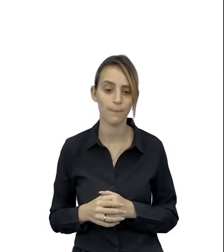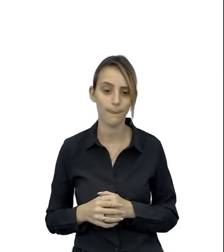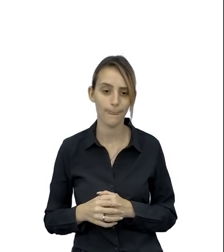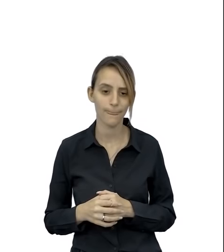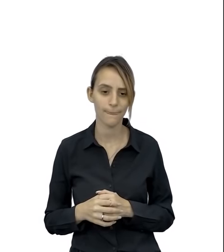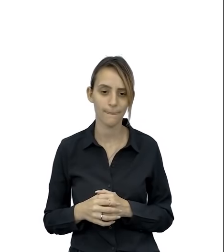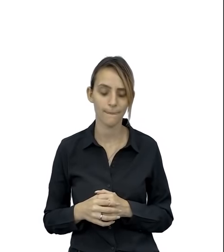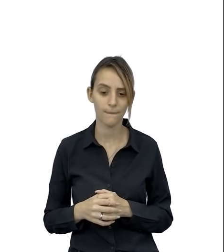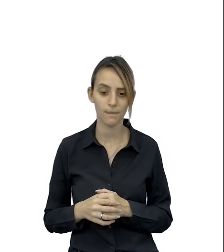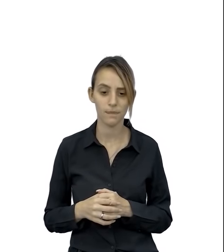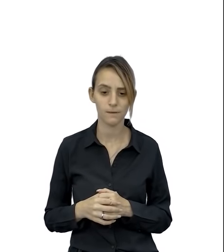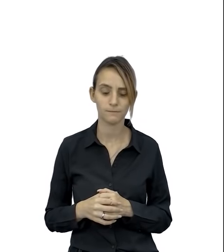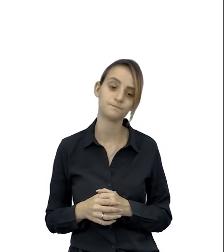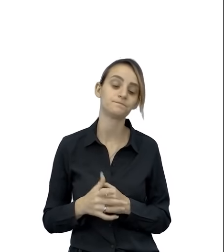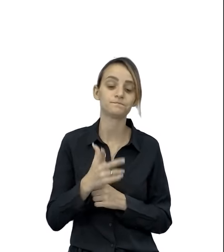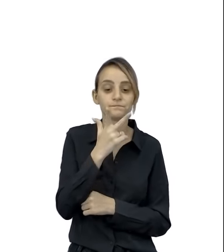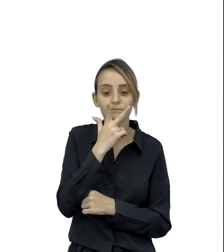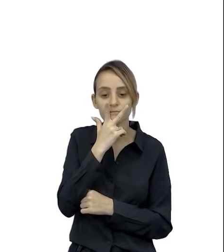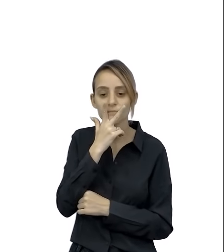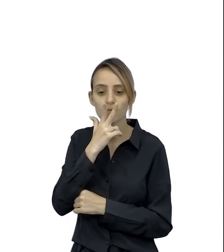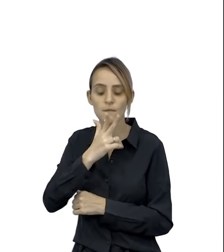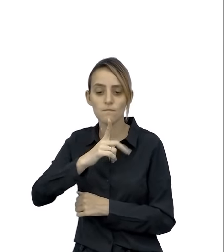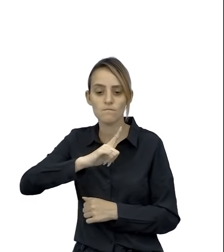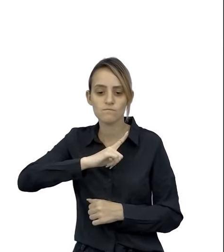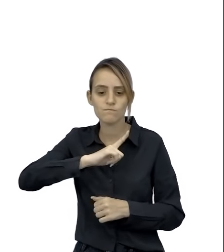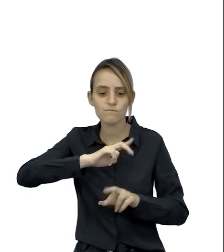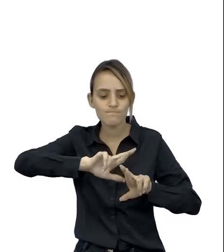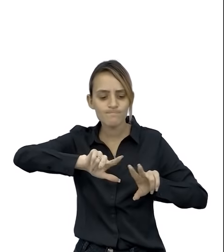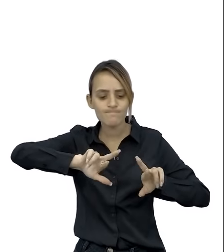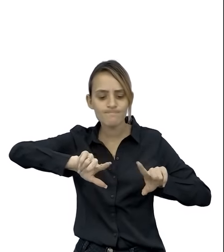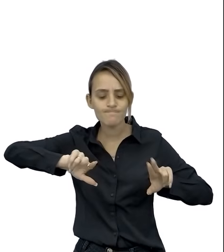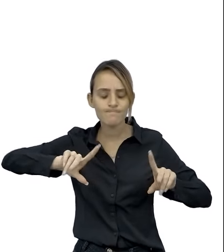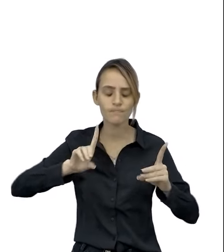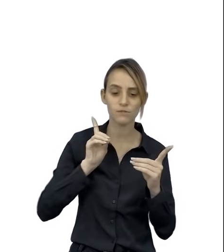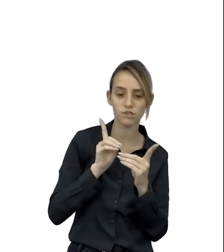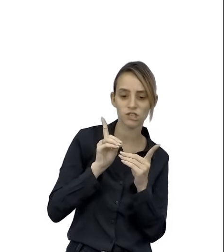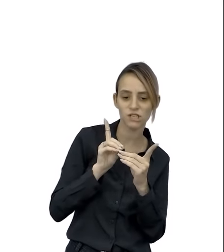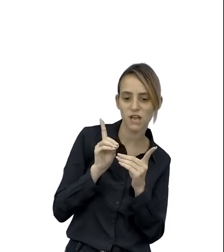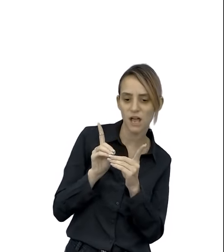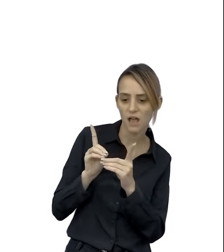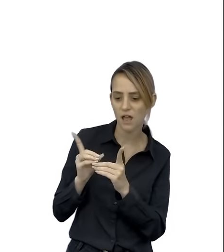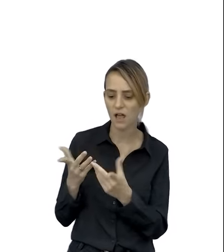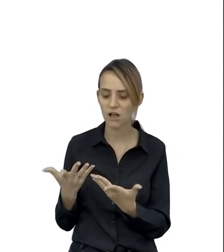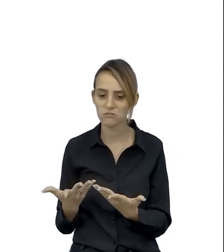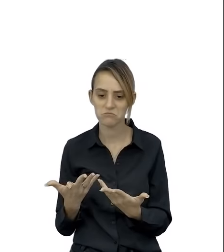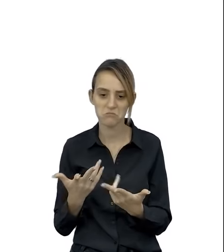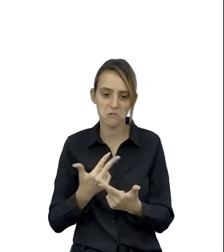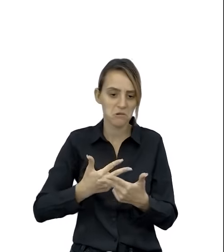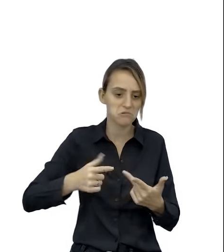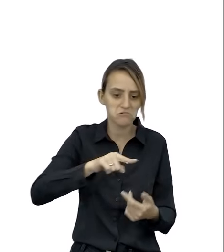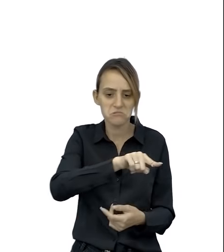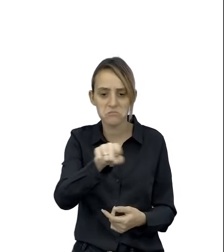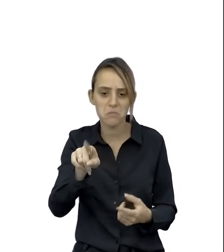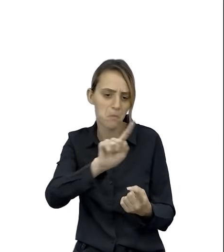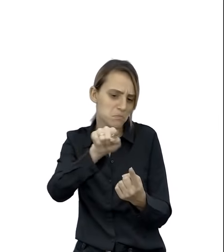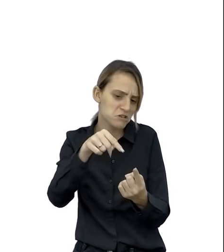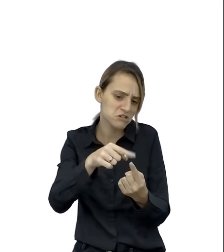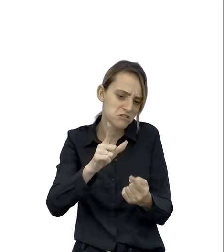Lógico, considerando os diferentes propósitos didáticos, o que vocês pretendem